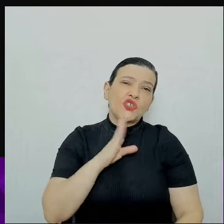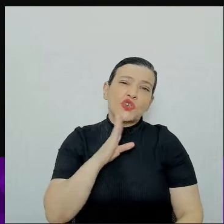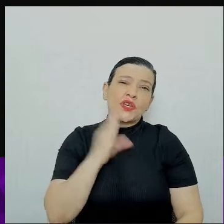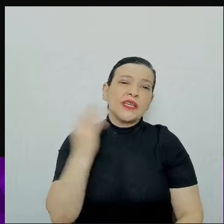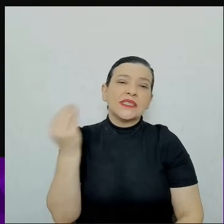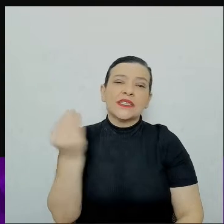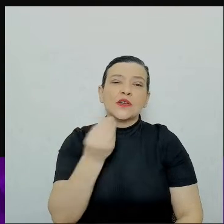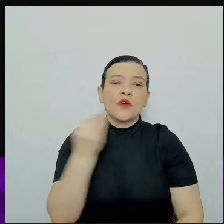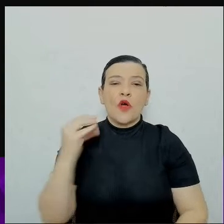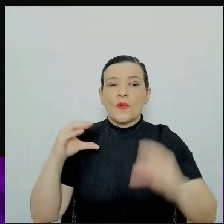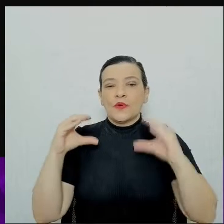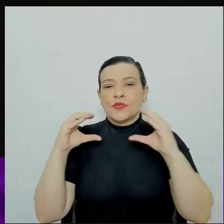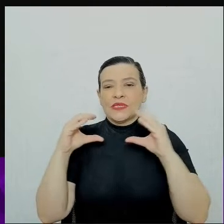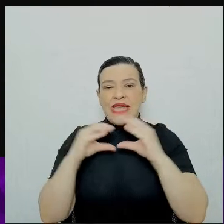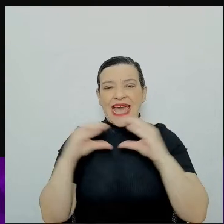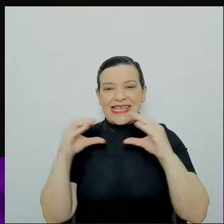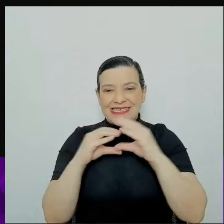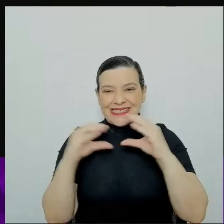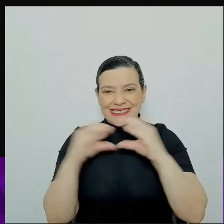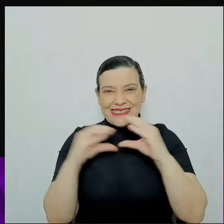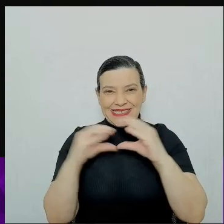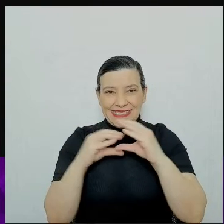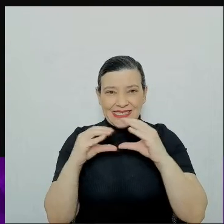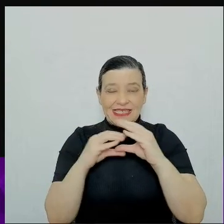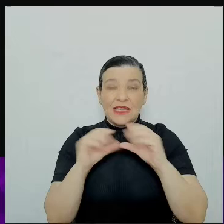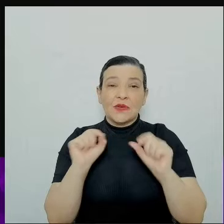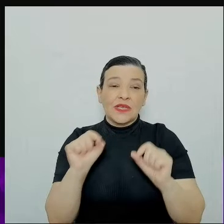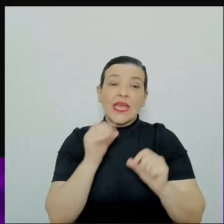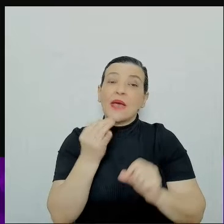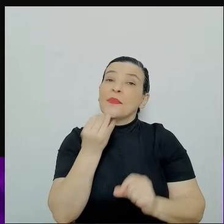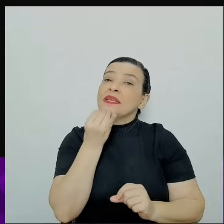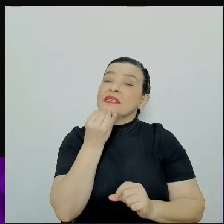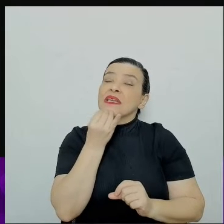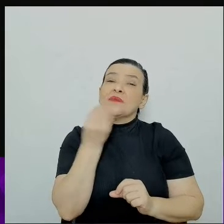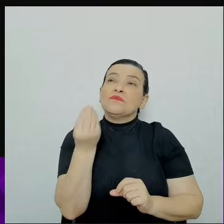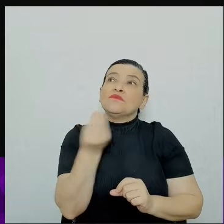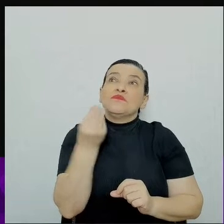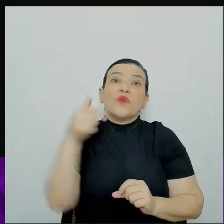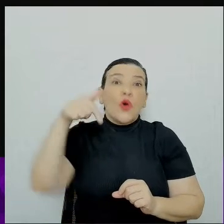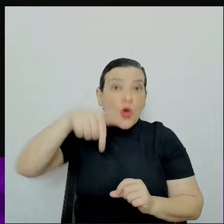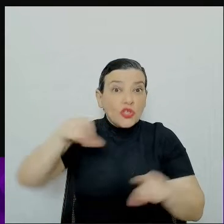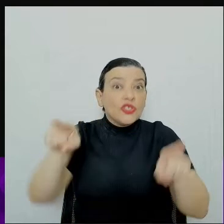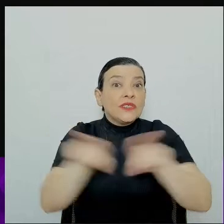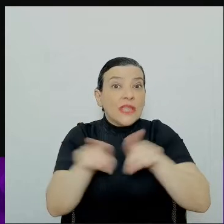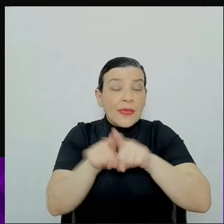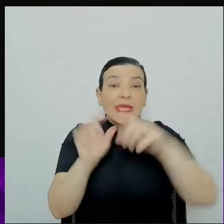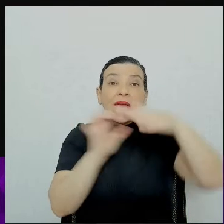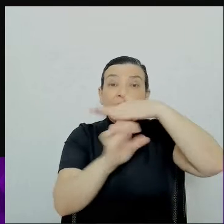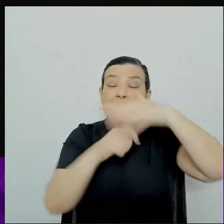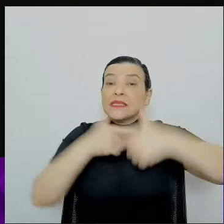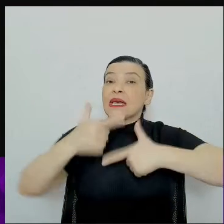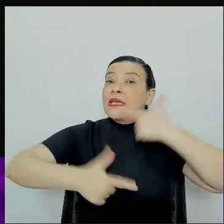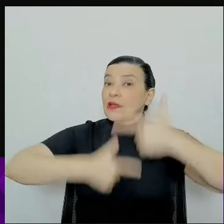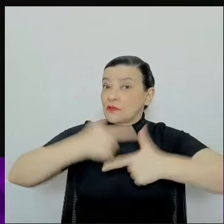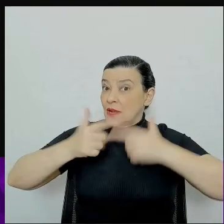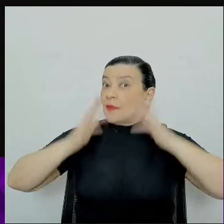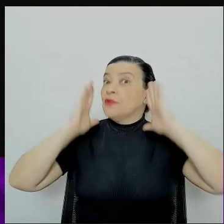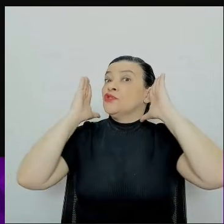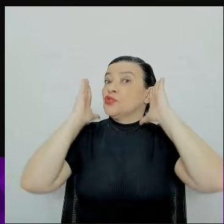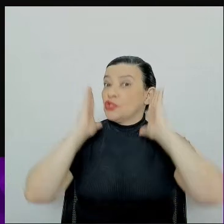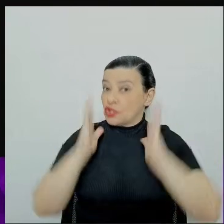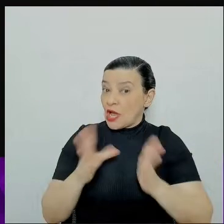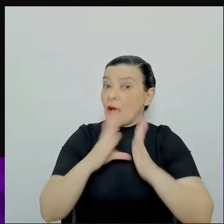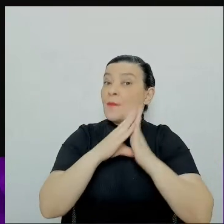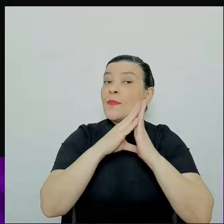né? Modelo de serviço SaaS, então Software as a Service. Hoje, inclusive, na empresa que eu trabalho, a gente já tem esse modelo lá,